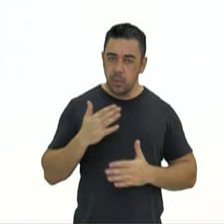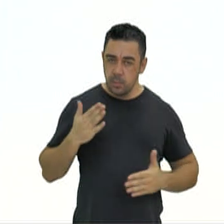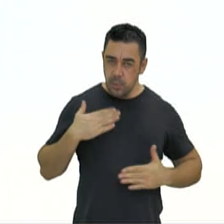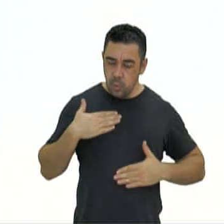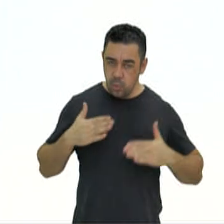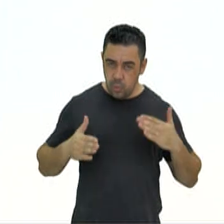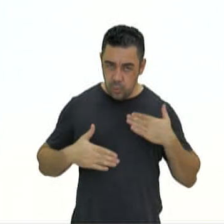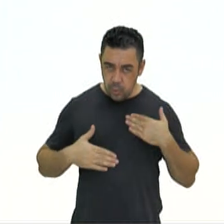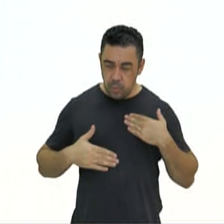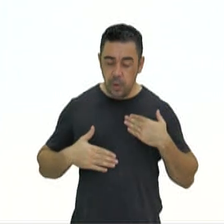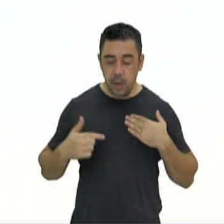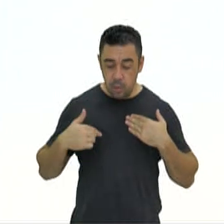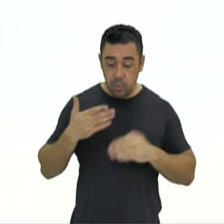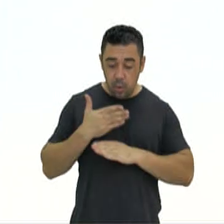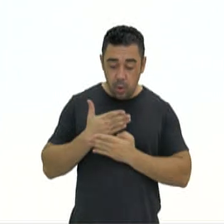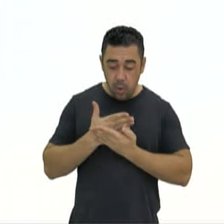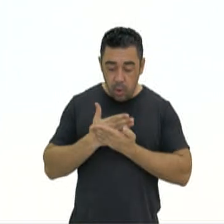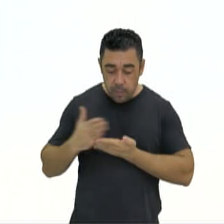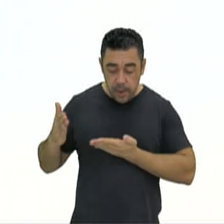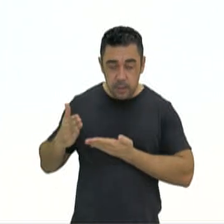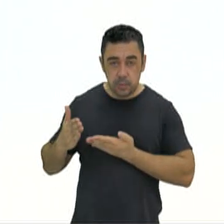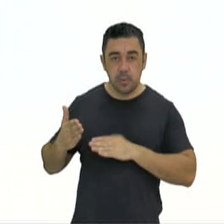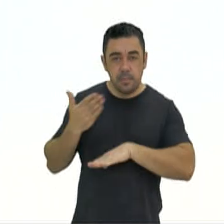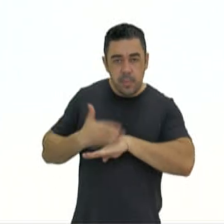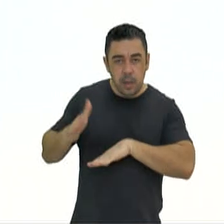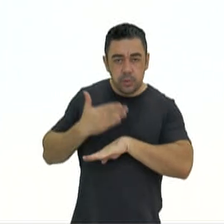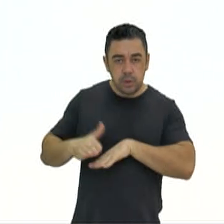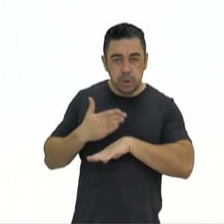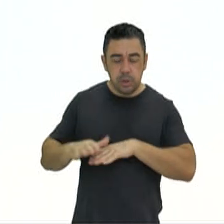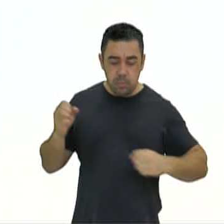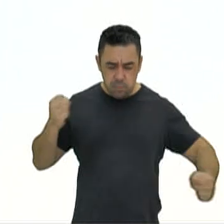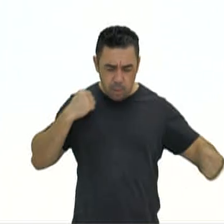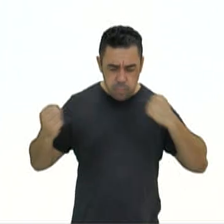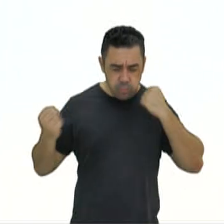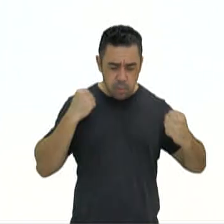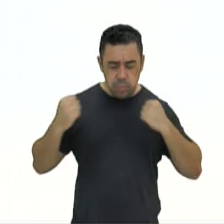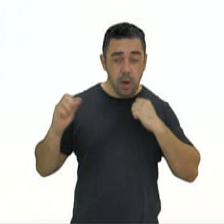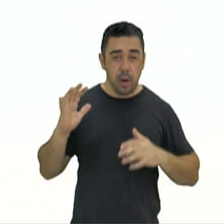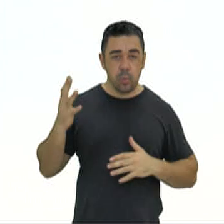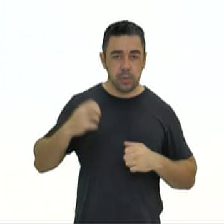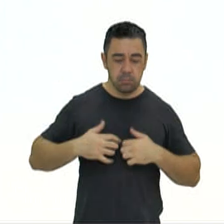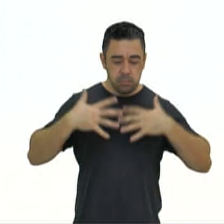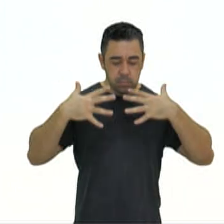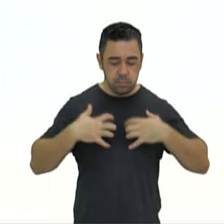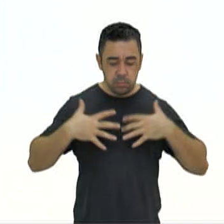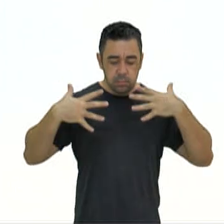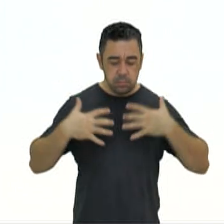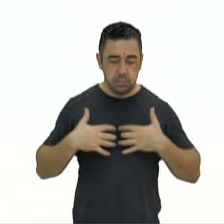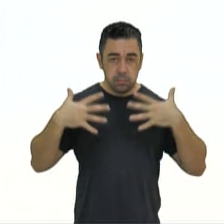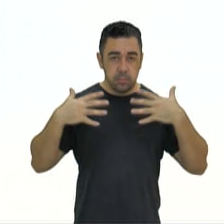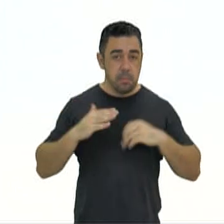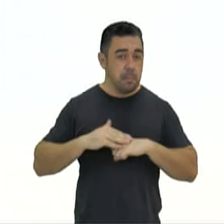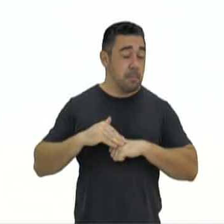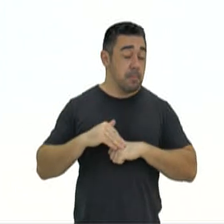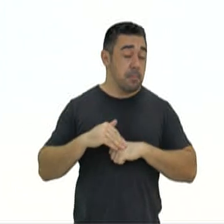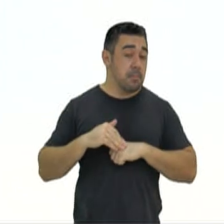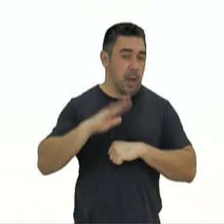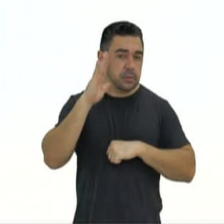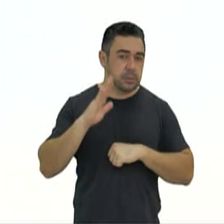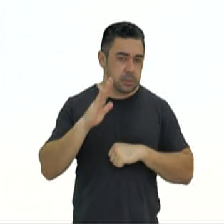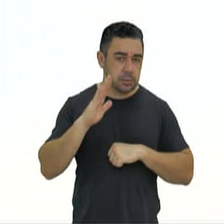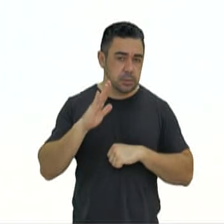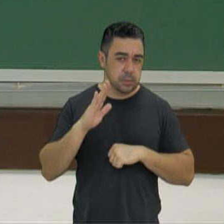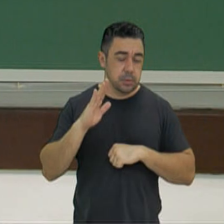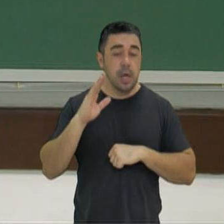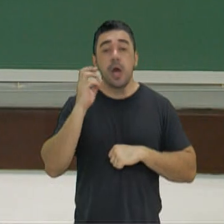à prática de exercícios físicos, essa ventilação ela vai ser aumentada. Quanto ela vai aumentar?